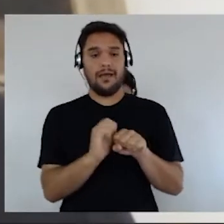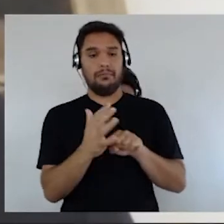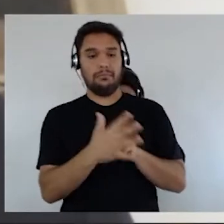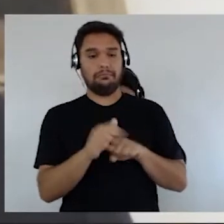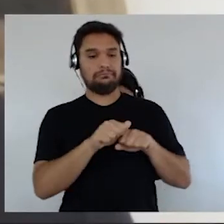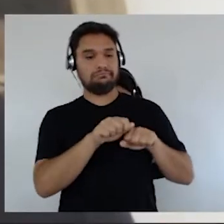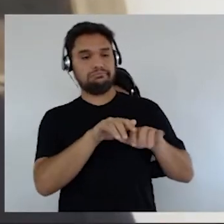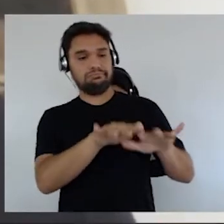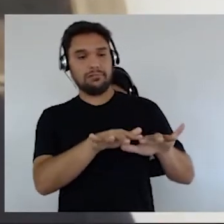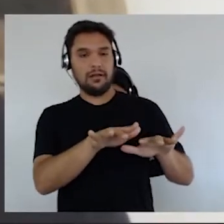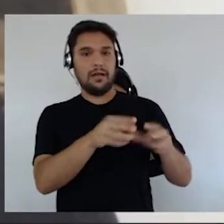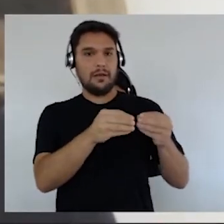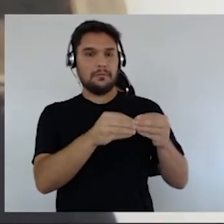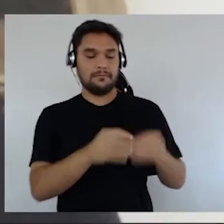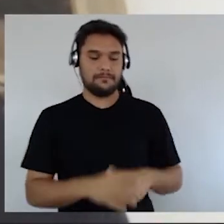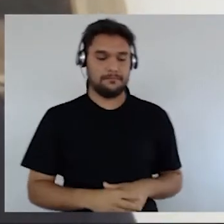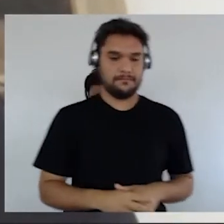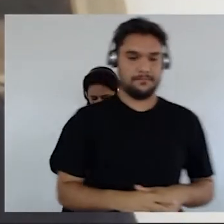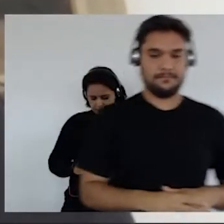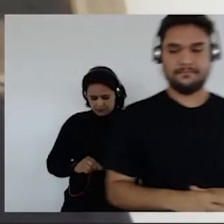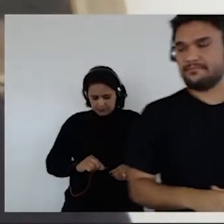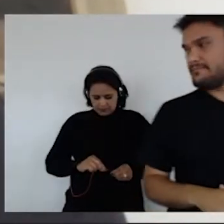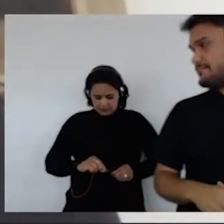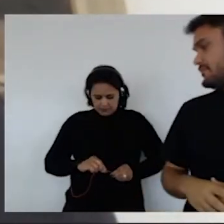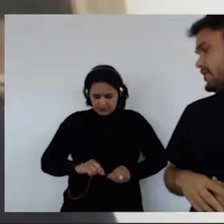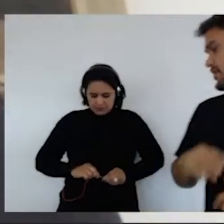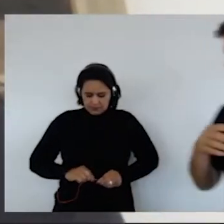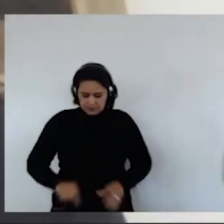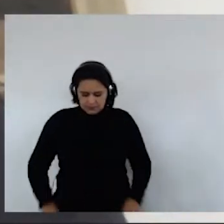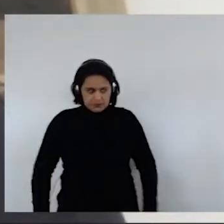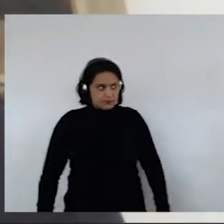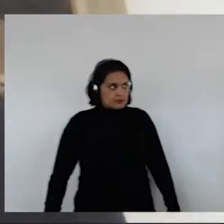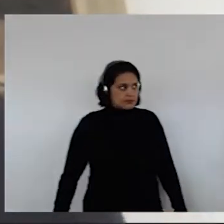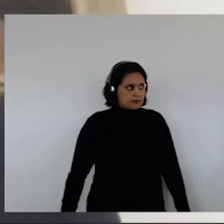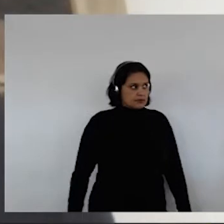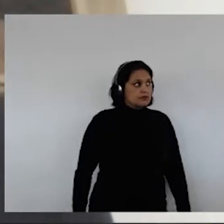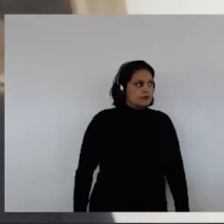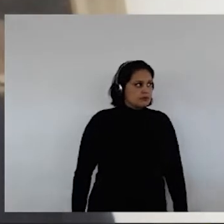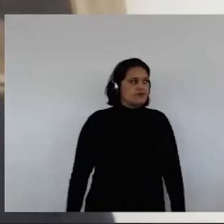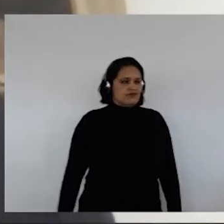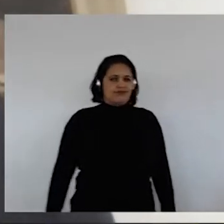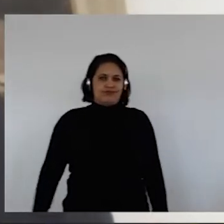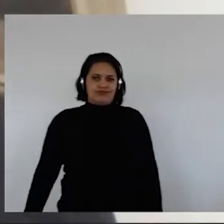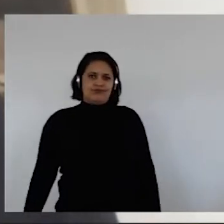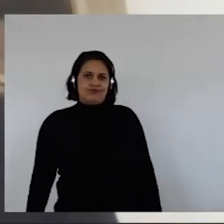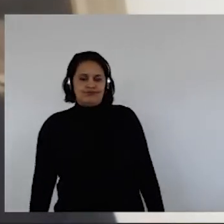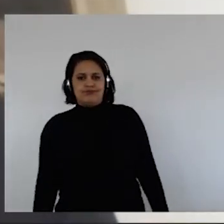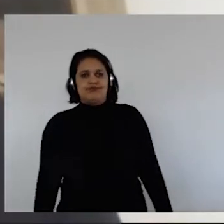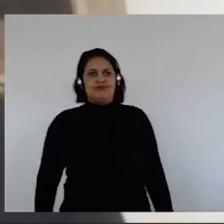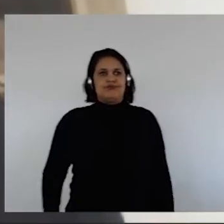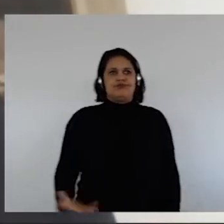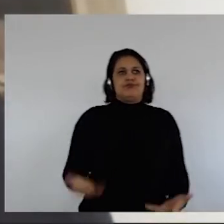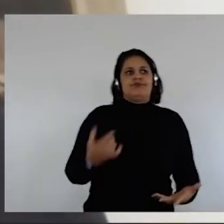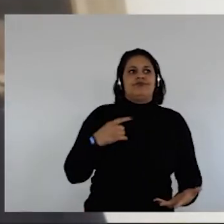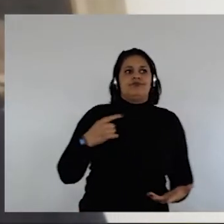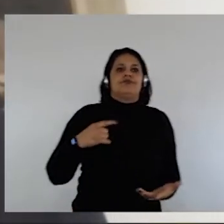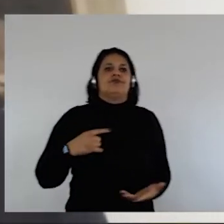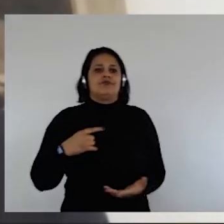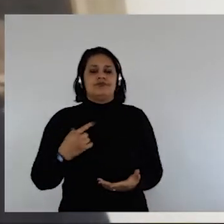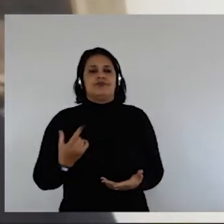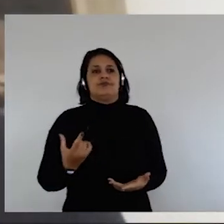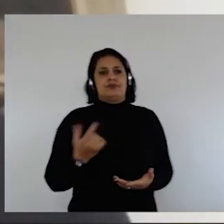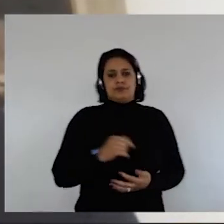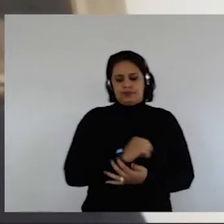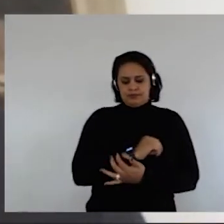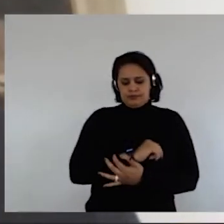não trouxe apenas más notícias. Uma pesquisa do Centro de Estudos Avançados em Economia Aplicada da Exalc-USP, CPEA, revelou